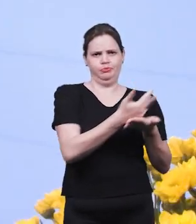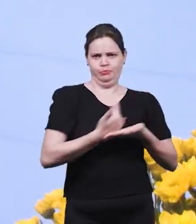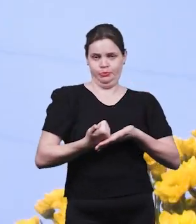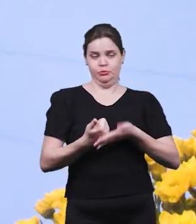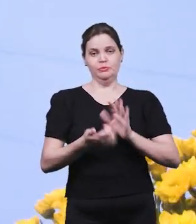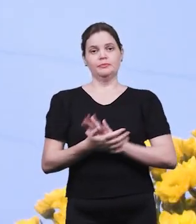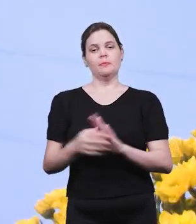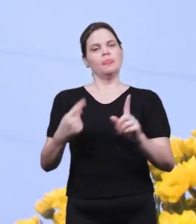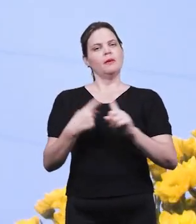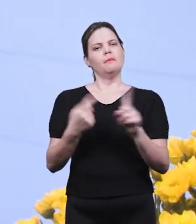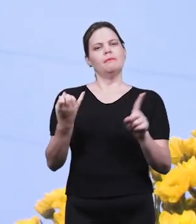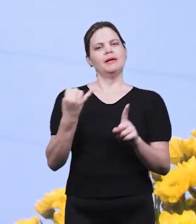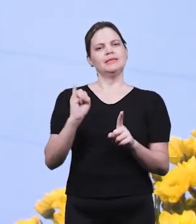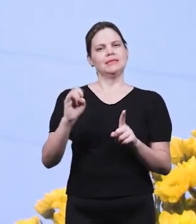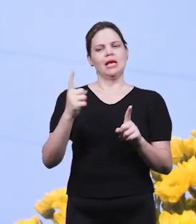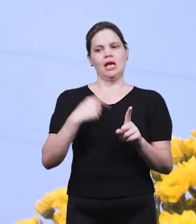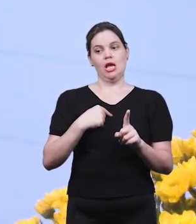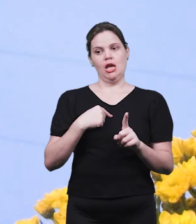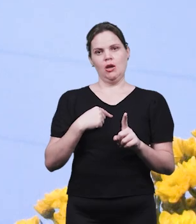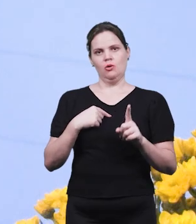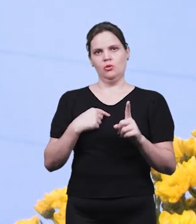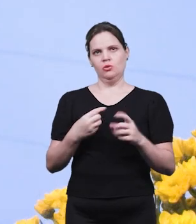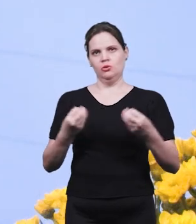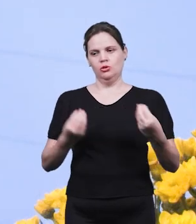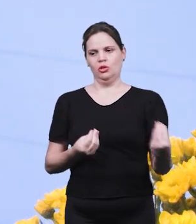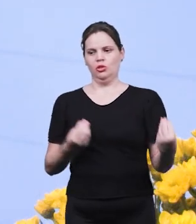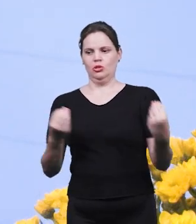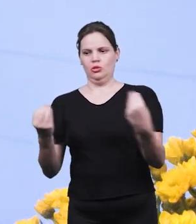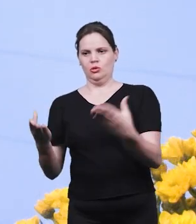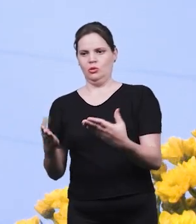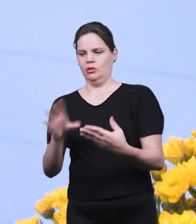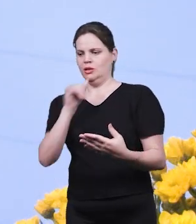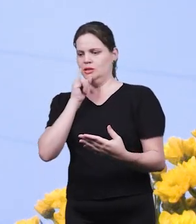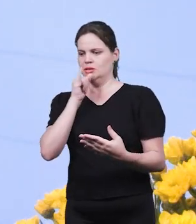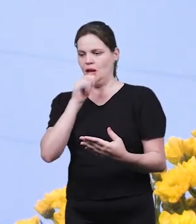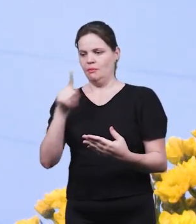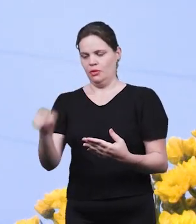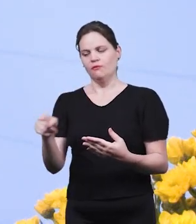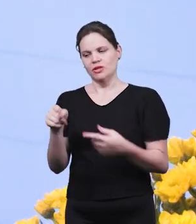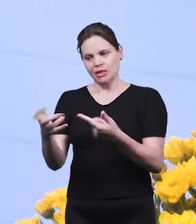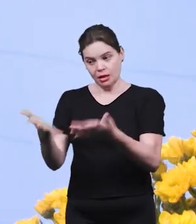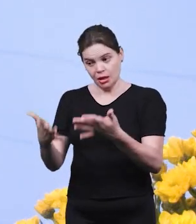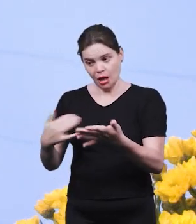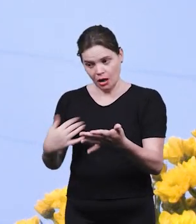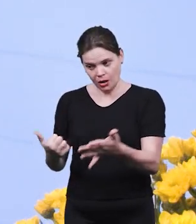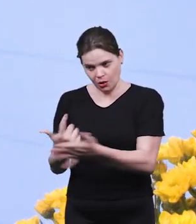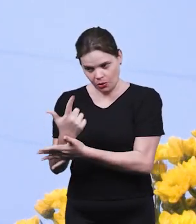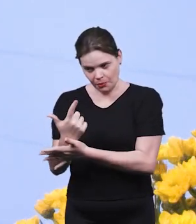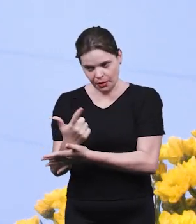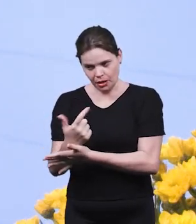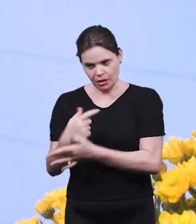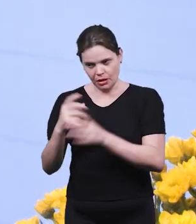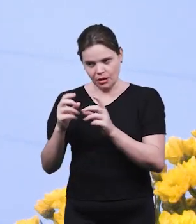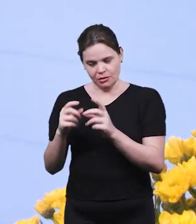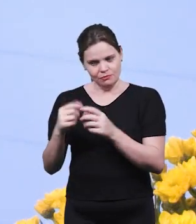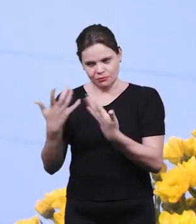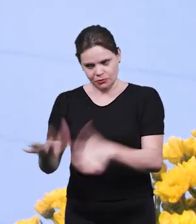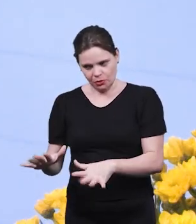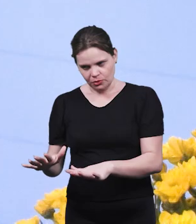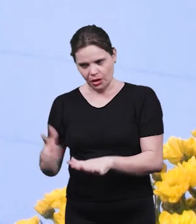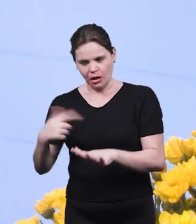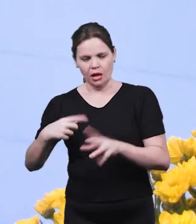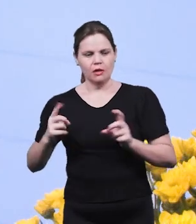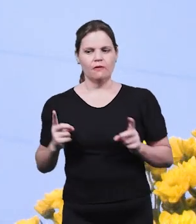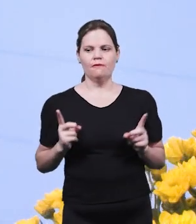dar preferência ao meu condômino, né, meu coproprietário, vendo para terceiros,